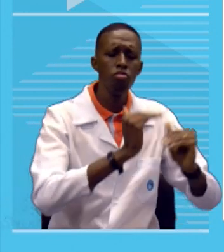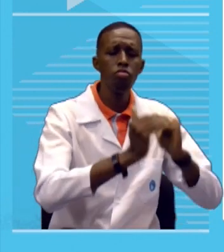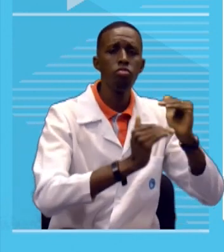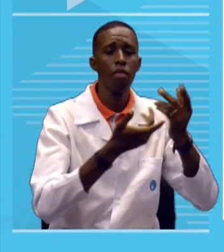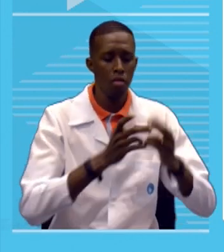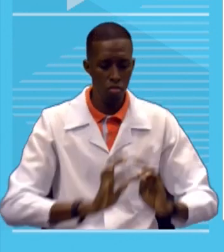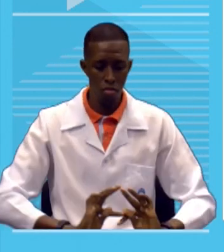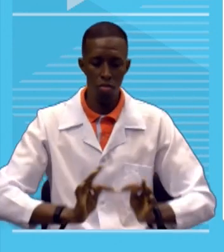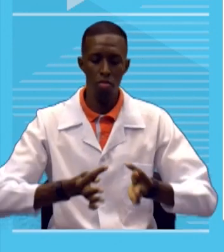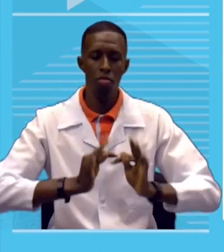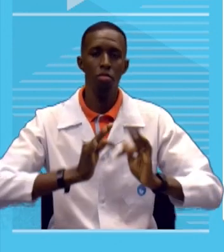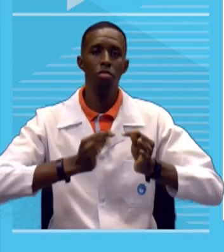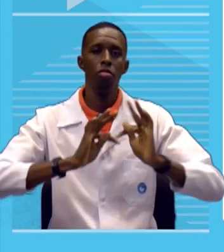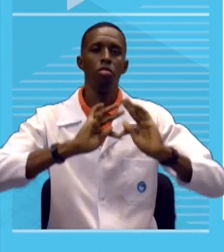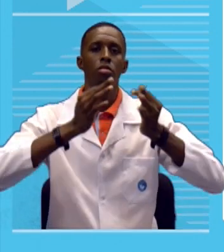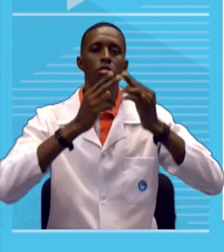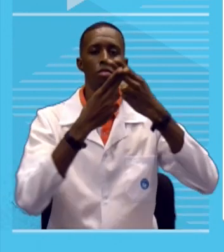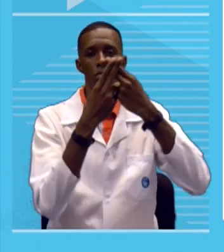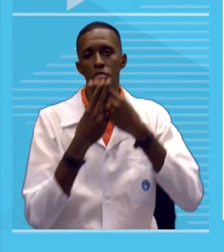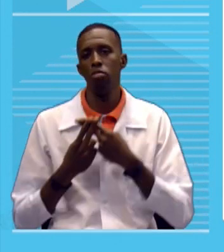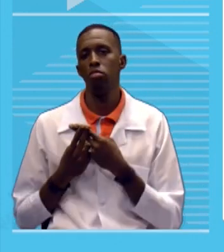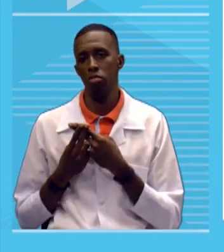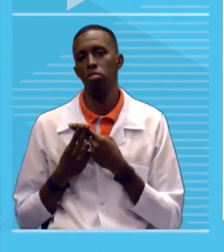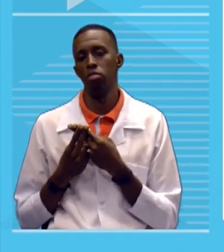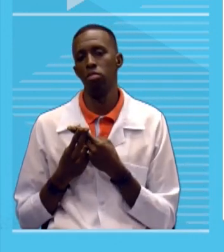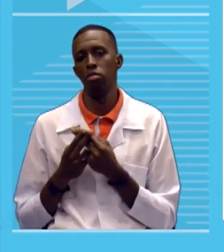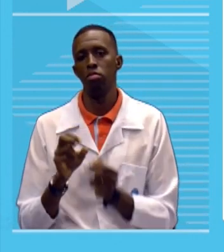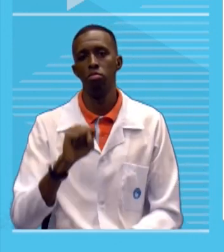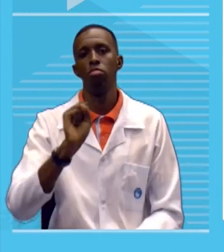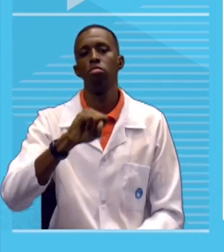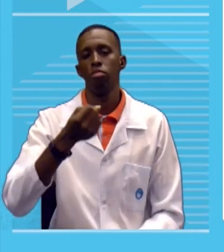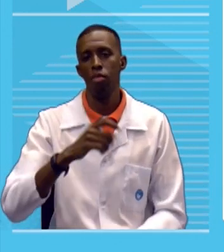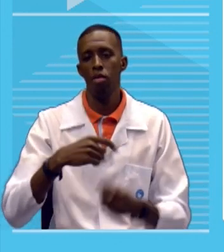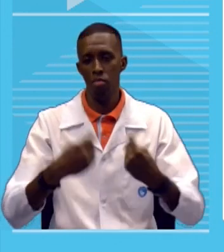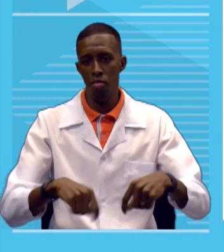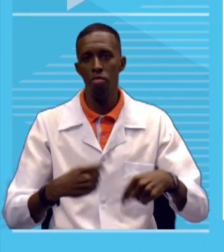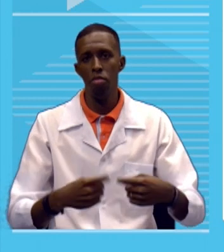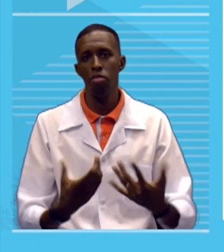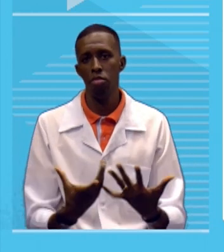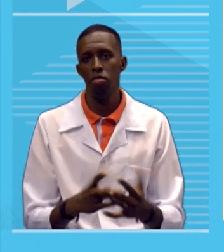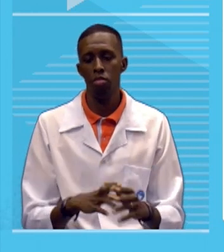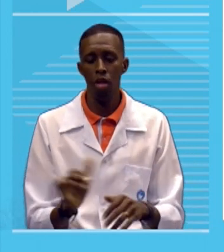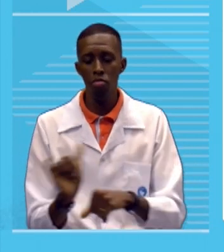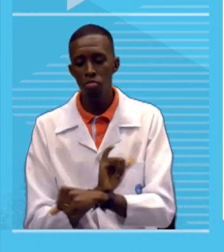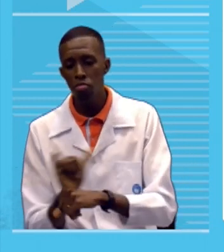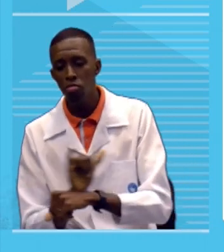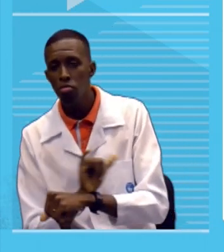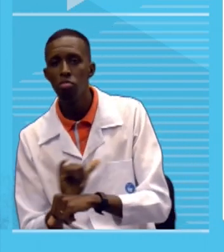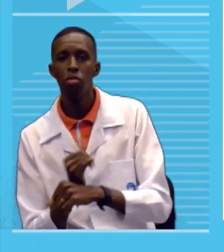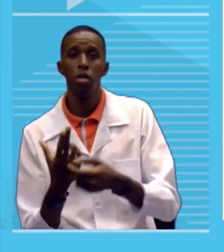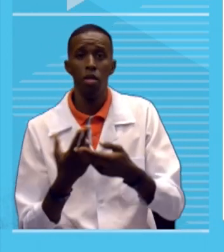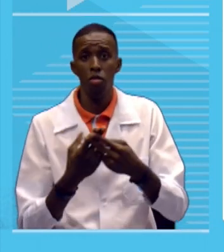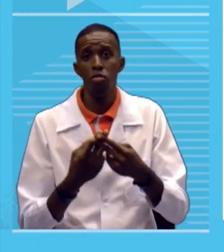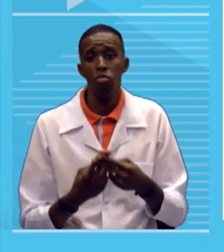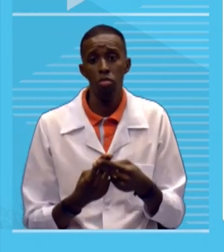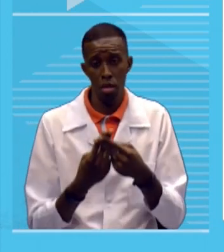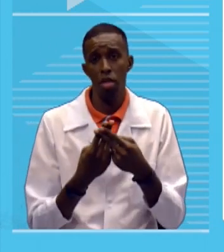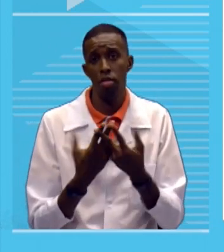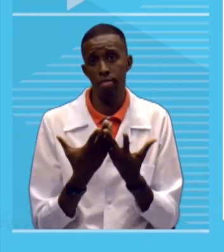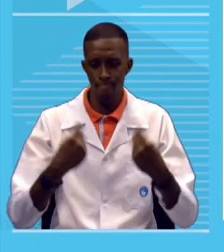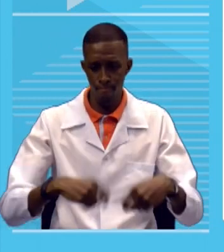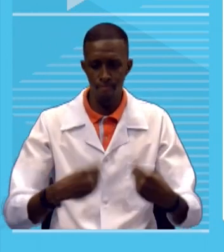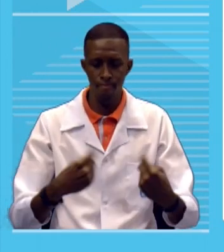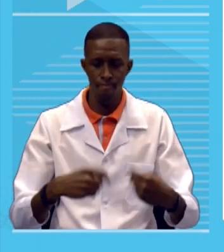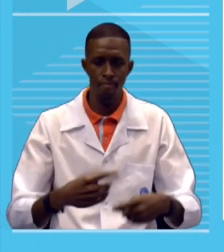né? Os bairros ficando cada vez mais longe, as pessoas elas tinham que ter uma forma de se locomover dentro dessa